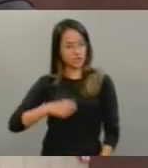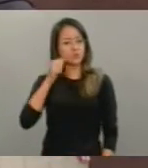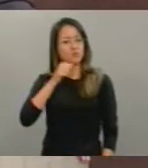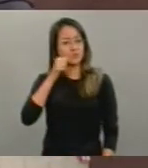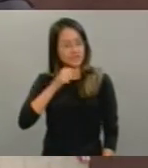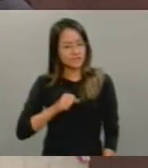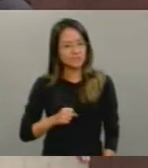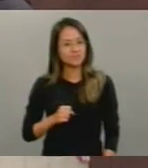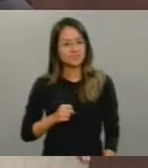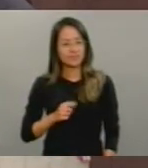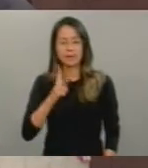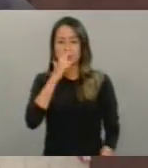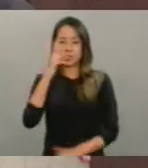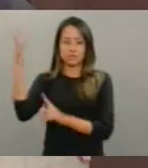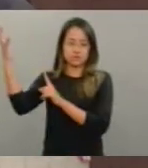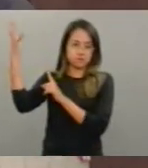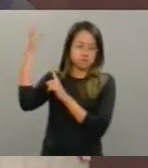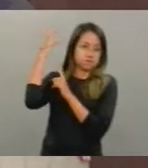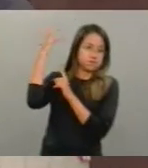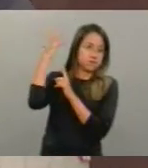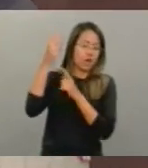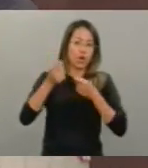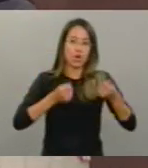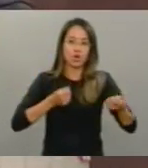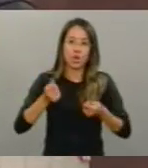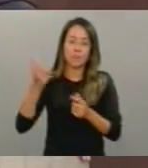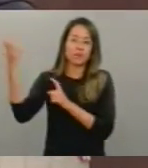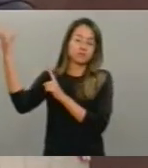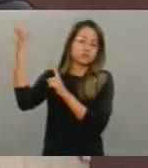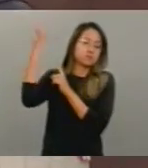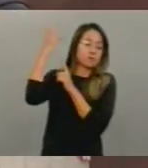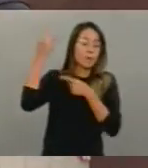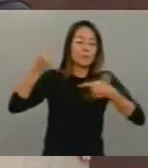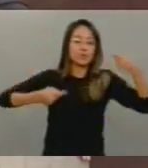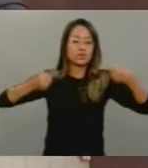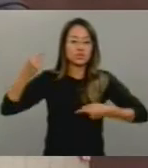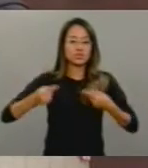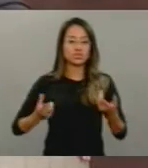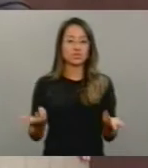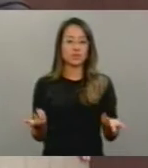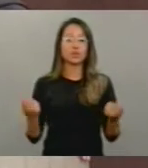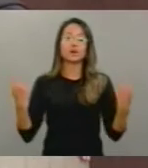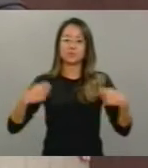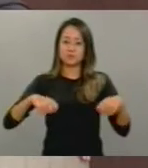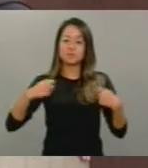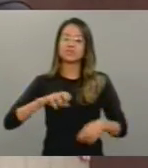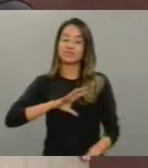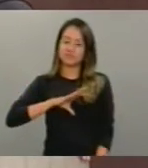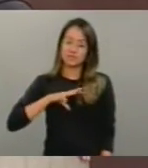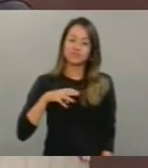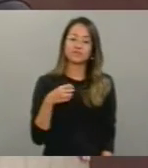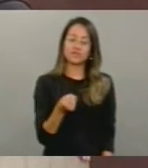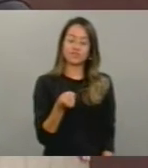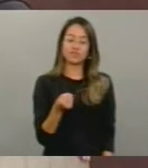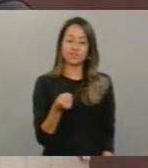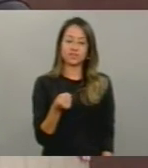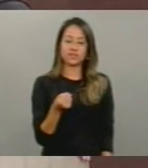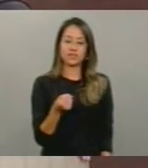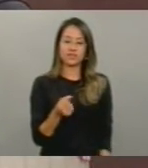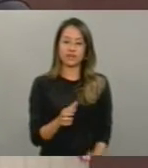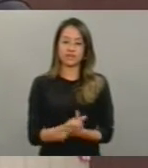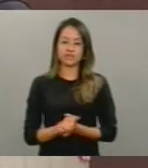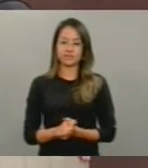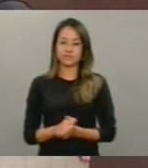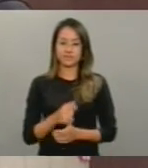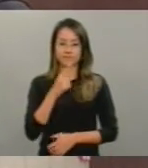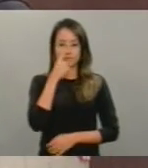política, opressão econômica e opressão social. Tem que ser muito corajosa para enfrentar uma esfera pública